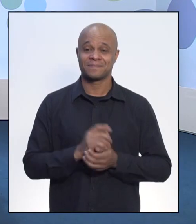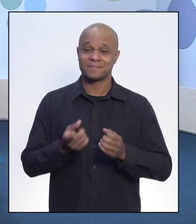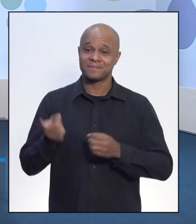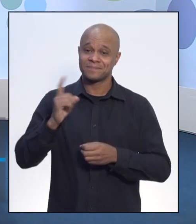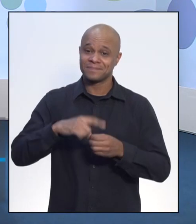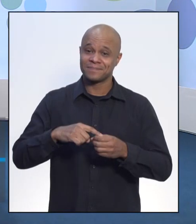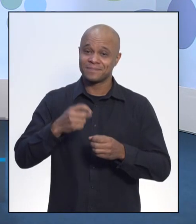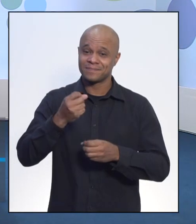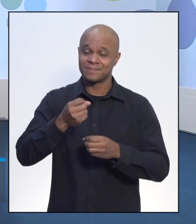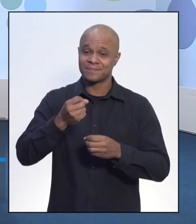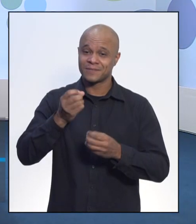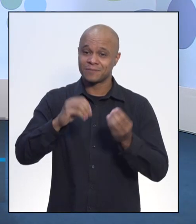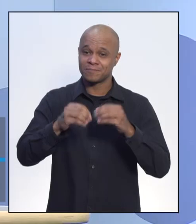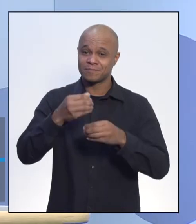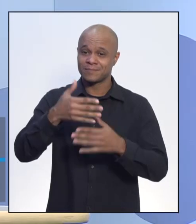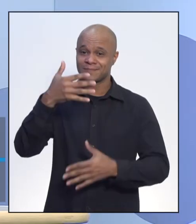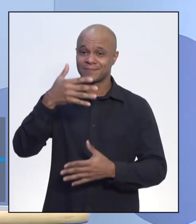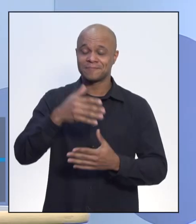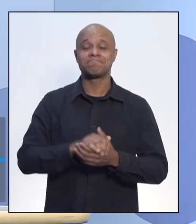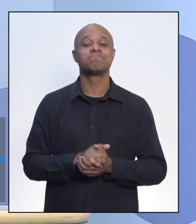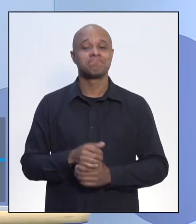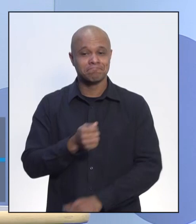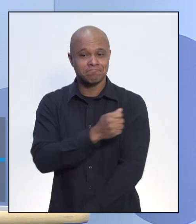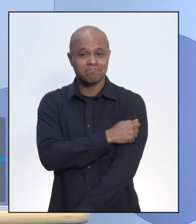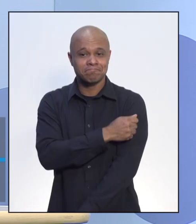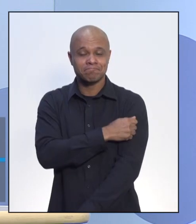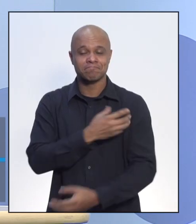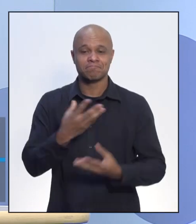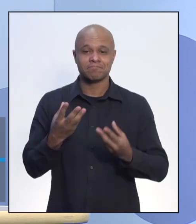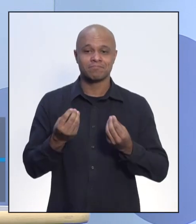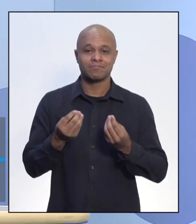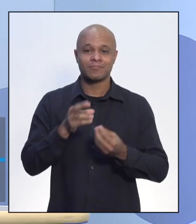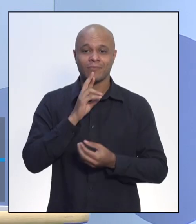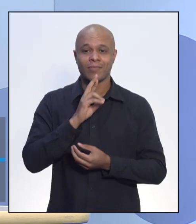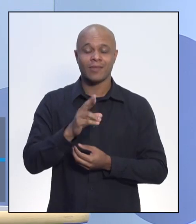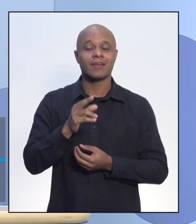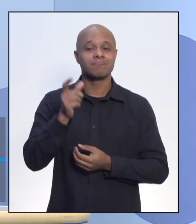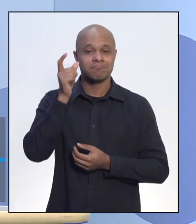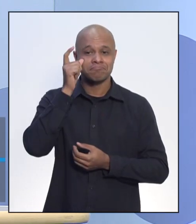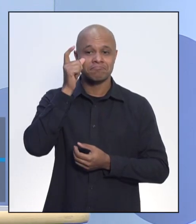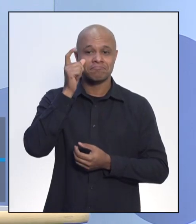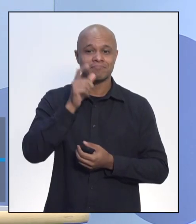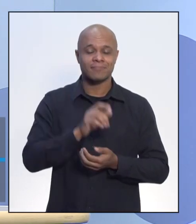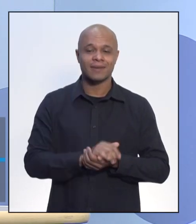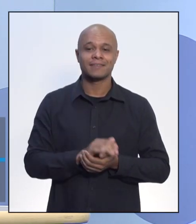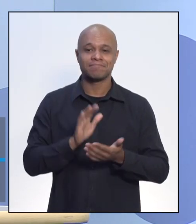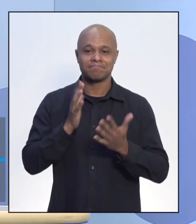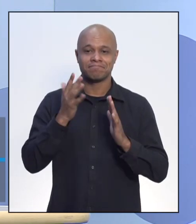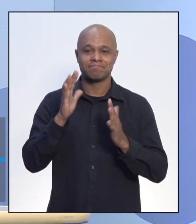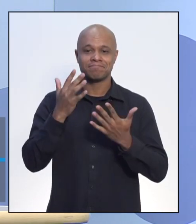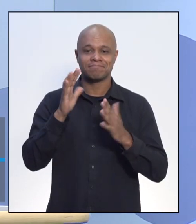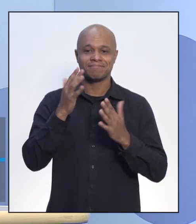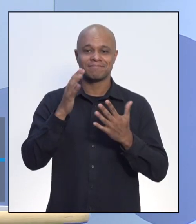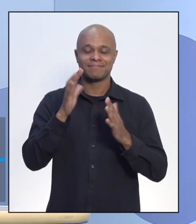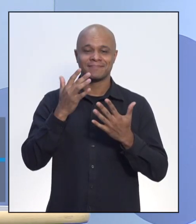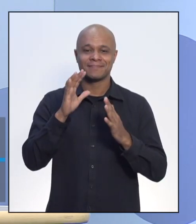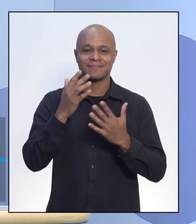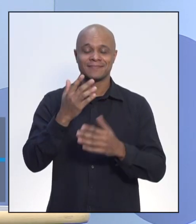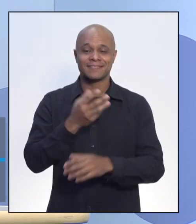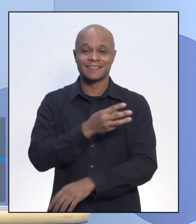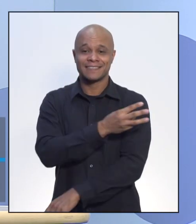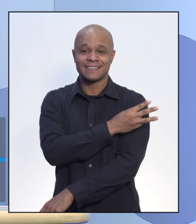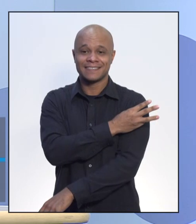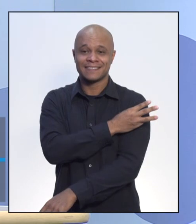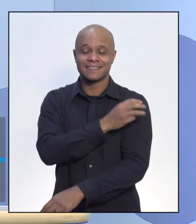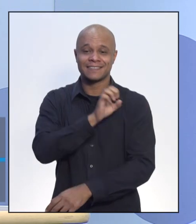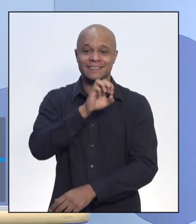Voltamos aí com as nossas interações dos estudantes, muitas interações interessantíssimas, estão de parabéns os alunos da terceira série do